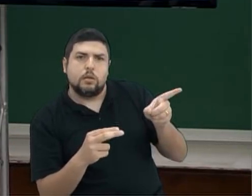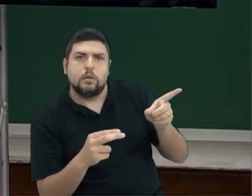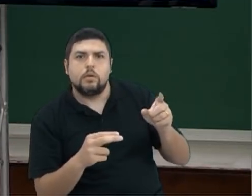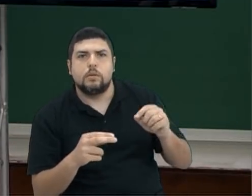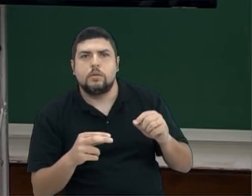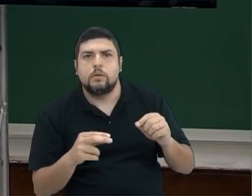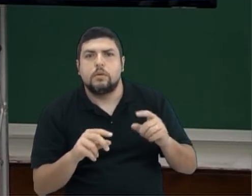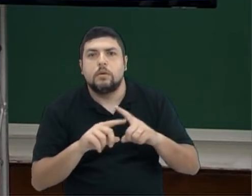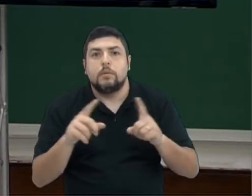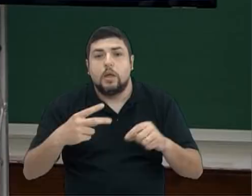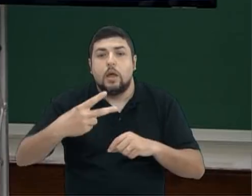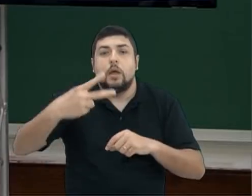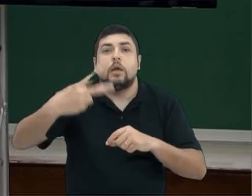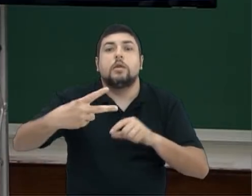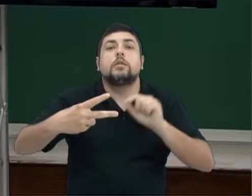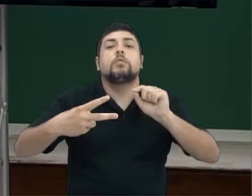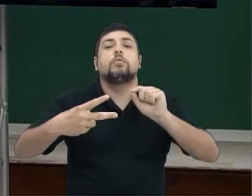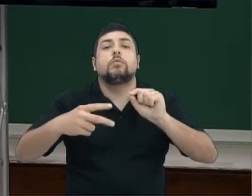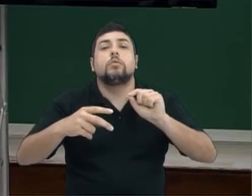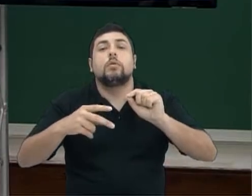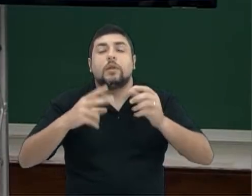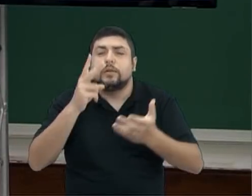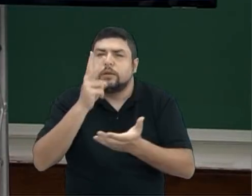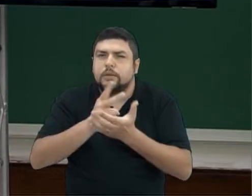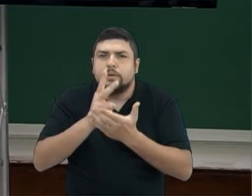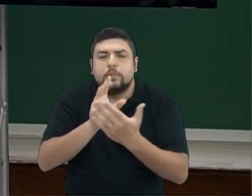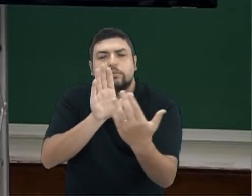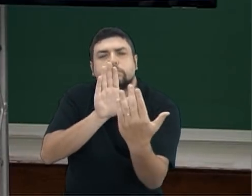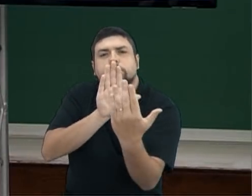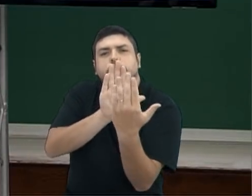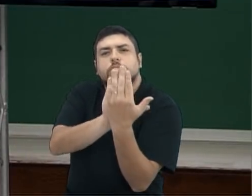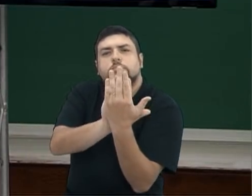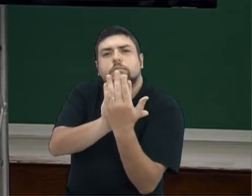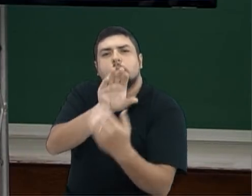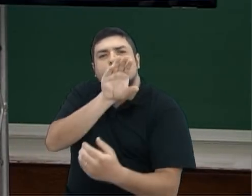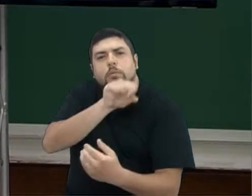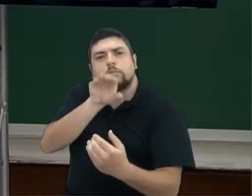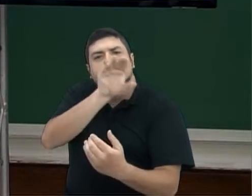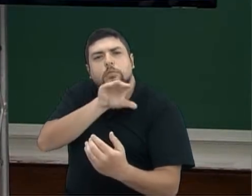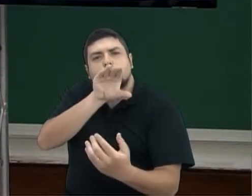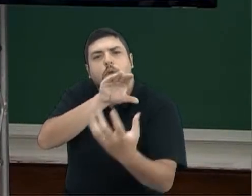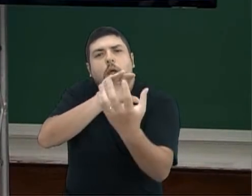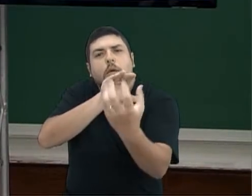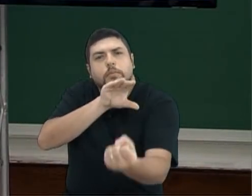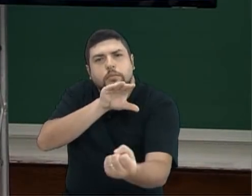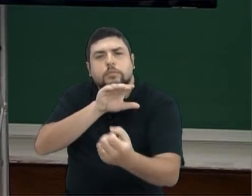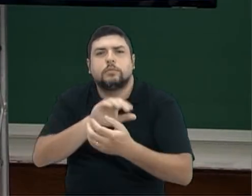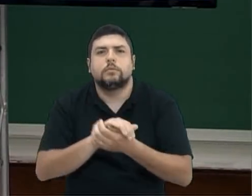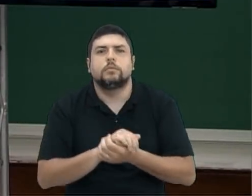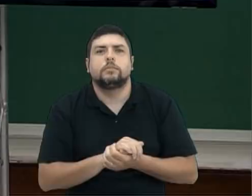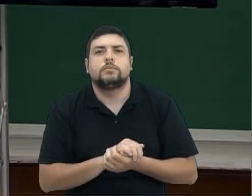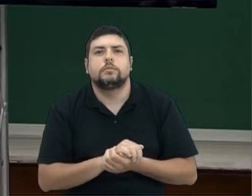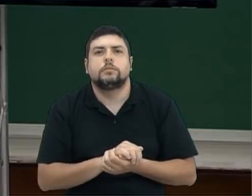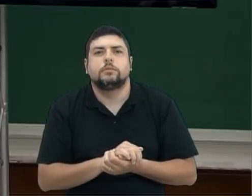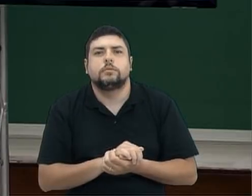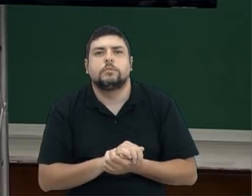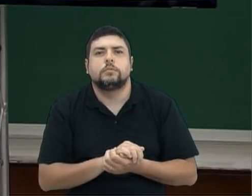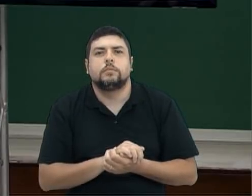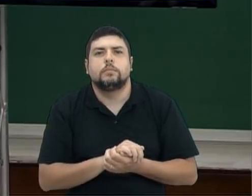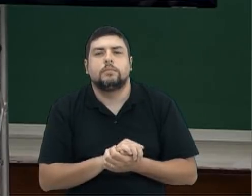segunda pessoa é sempre quem está recebendo a fala, ok? Isso é muito importante. Vamos